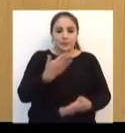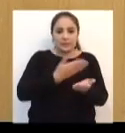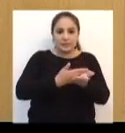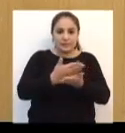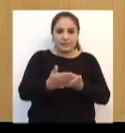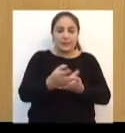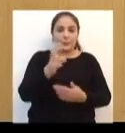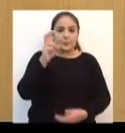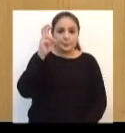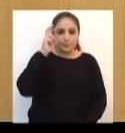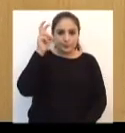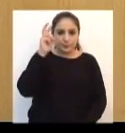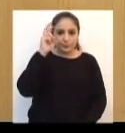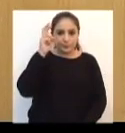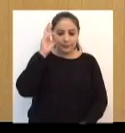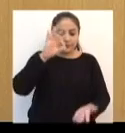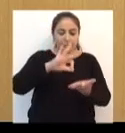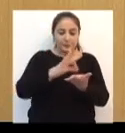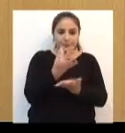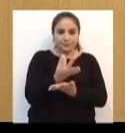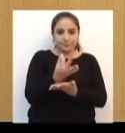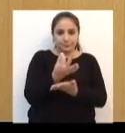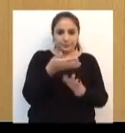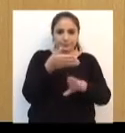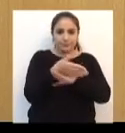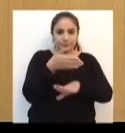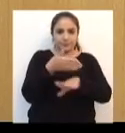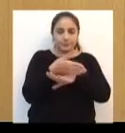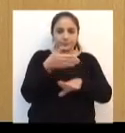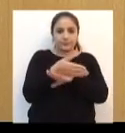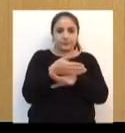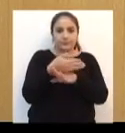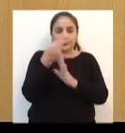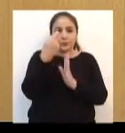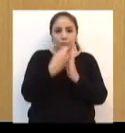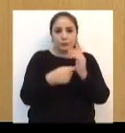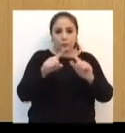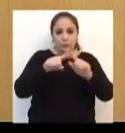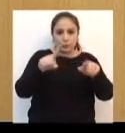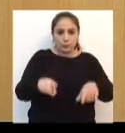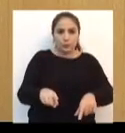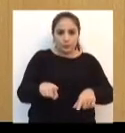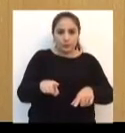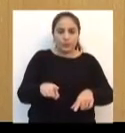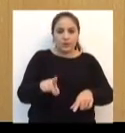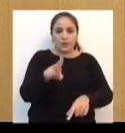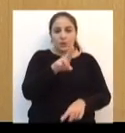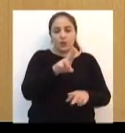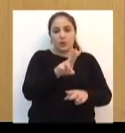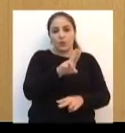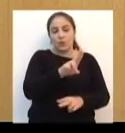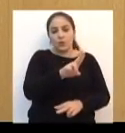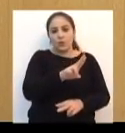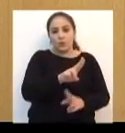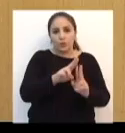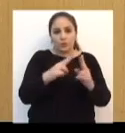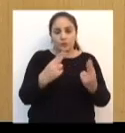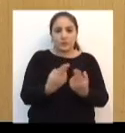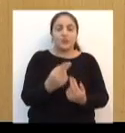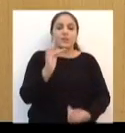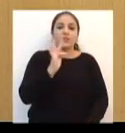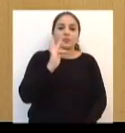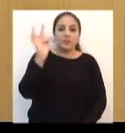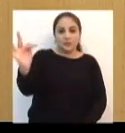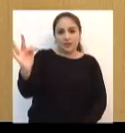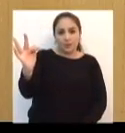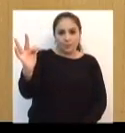Iniciam na quinta-feira as inscrições para participar do concurso público da Universidade Federal da Fronteira Sul.